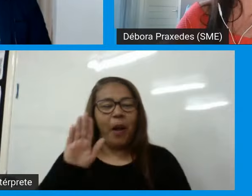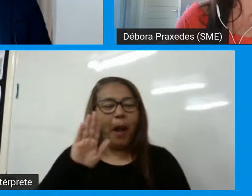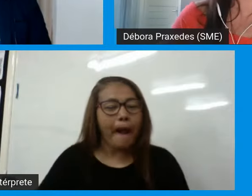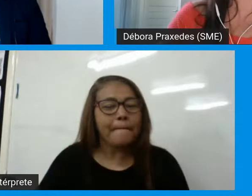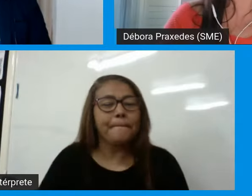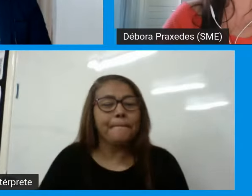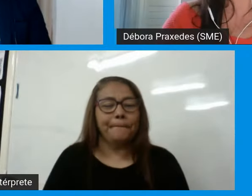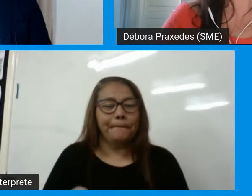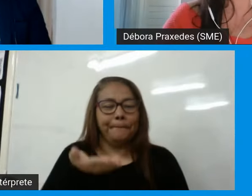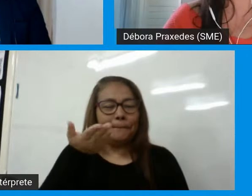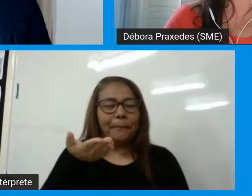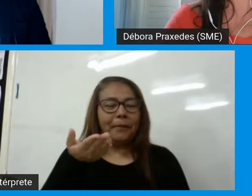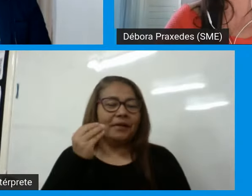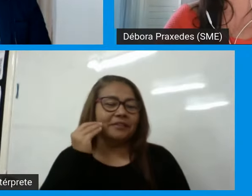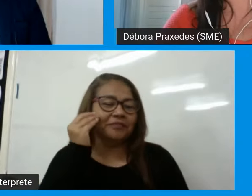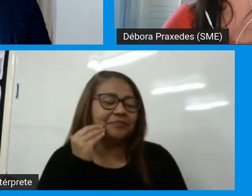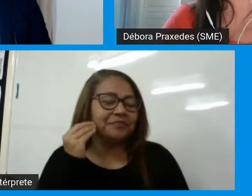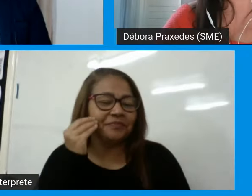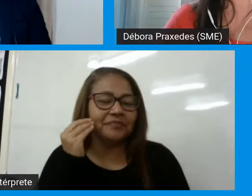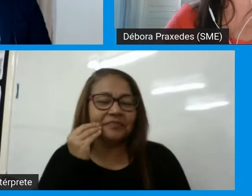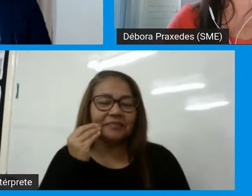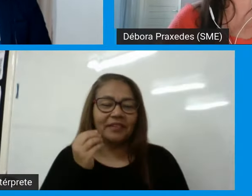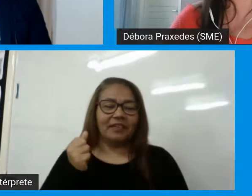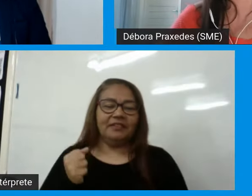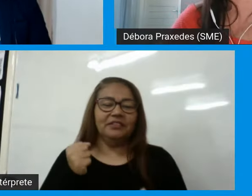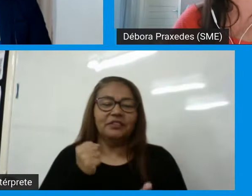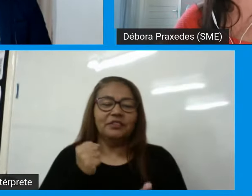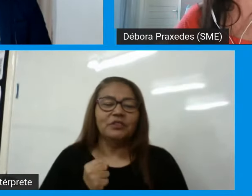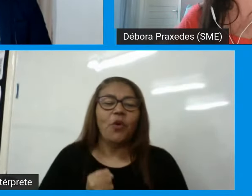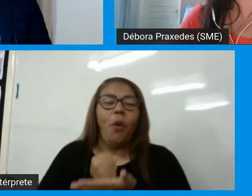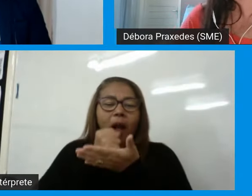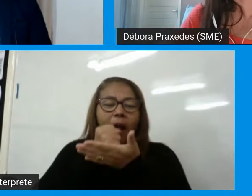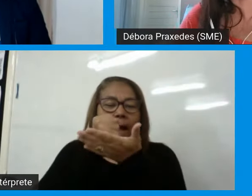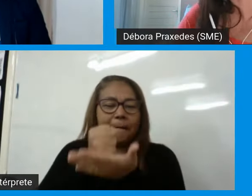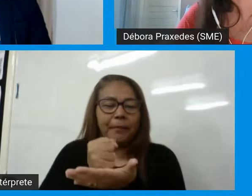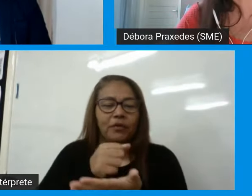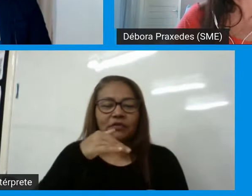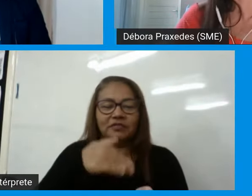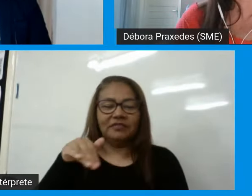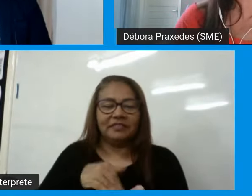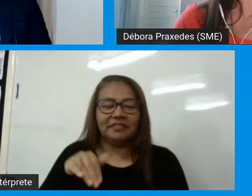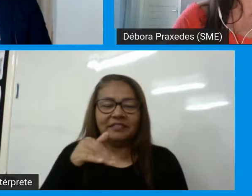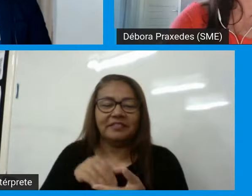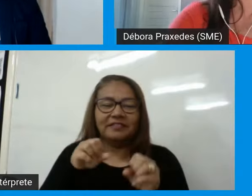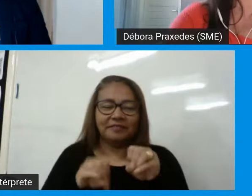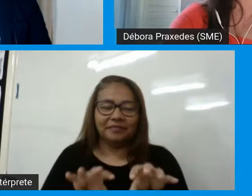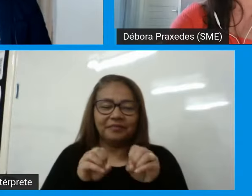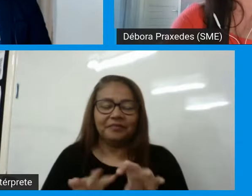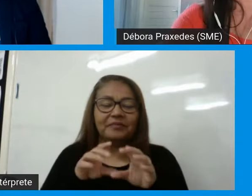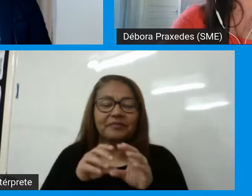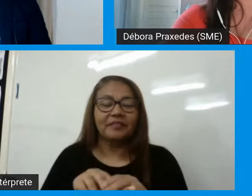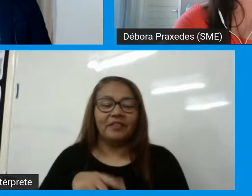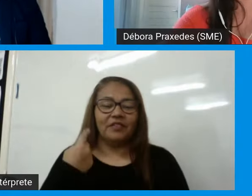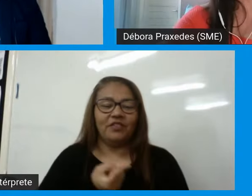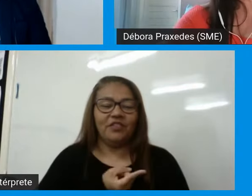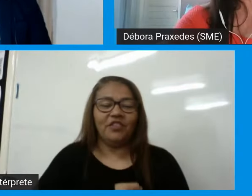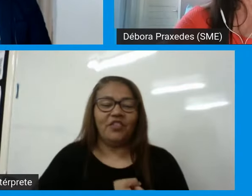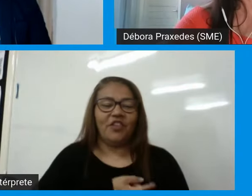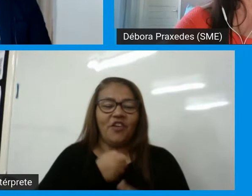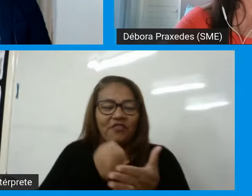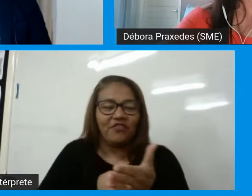Secretaria Municipal de Educação, no sentido das formações continuadas, nós vamos tentar superar esses desafios,